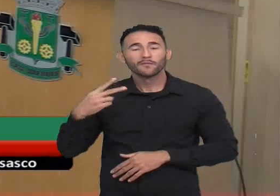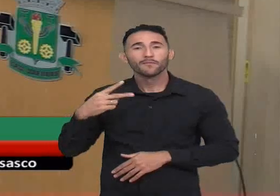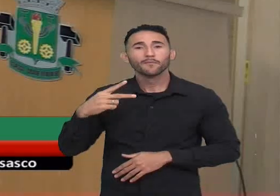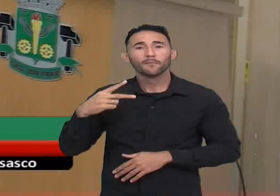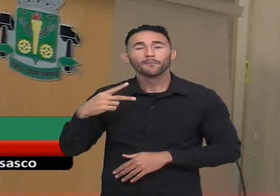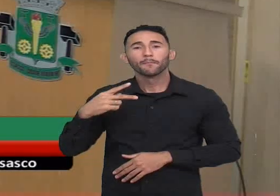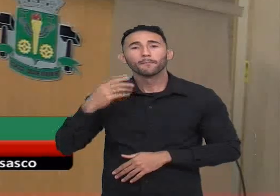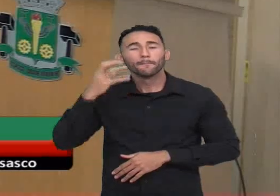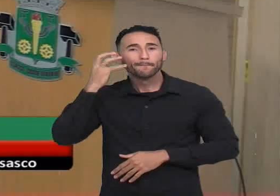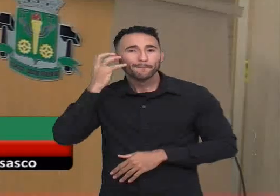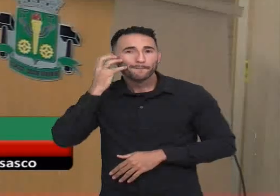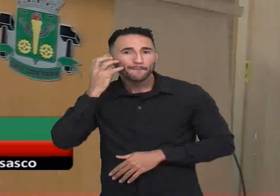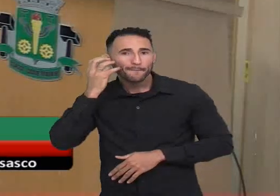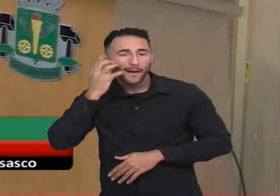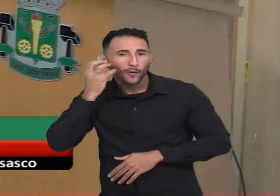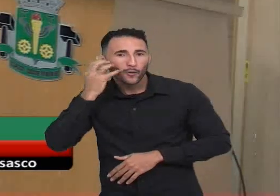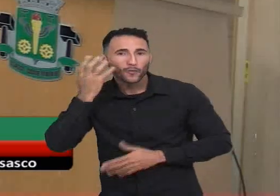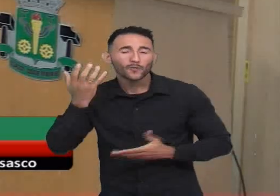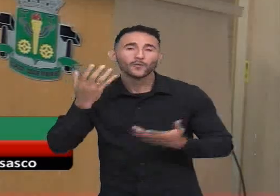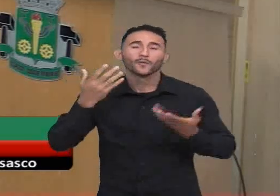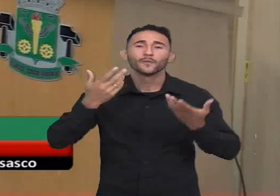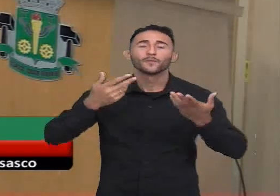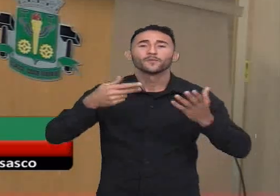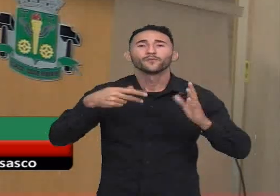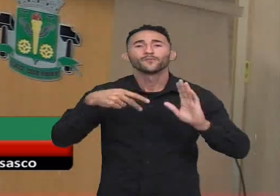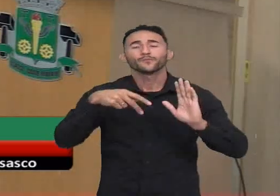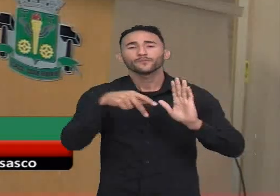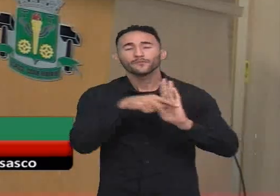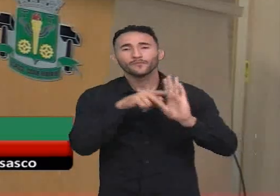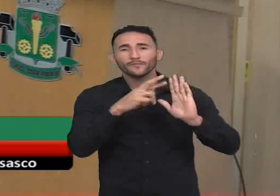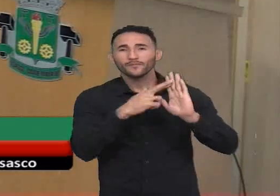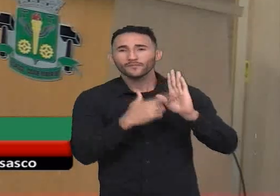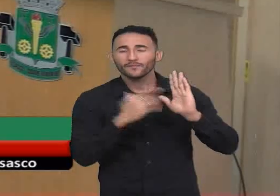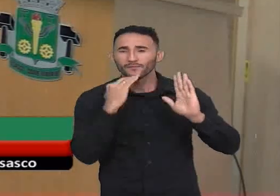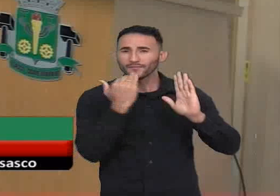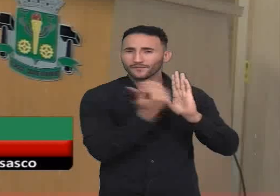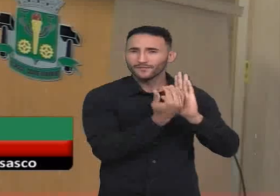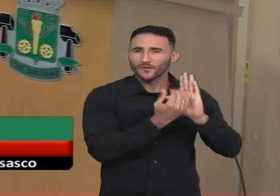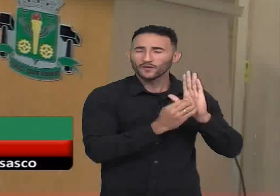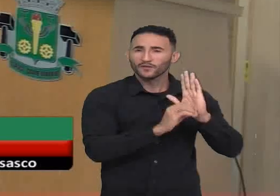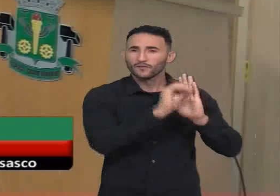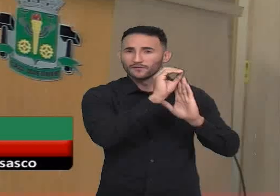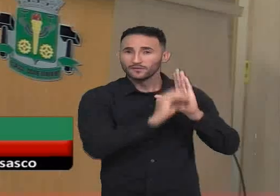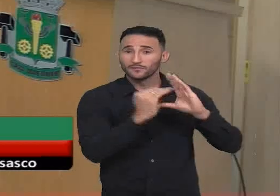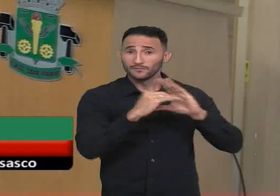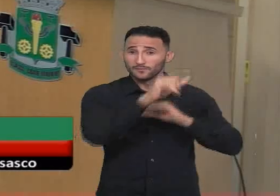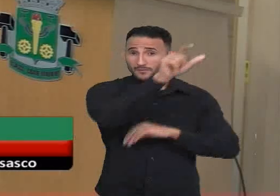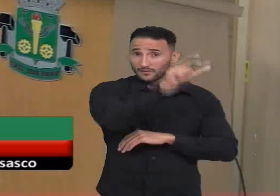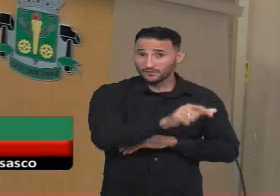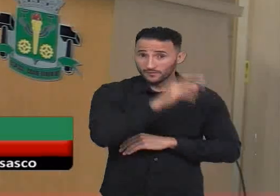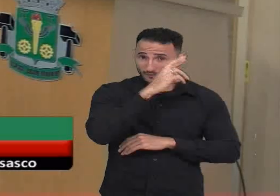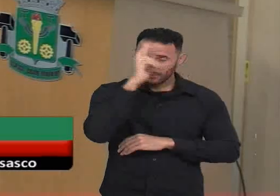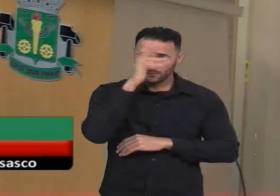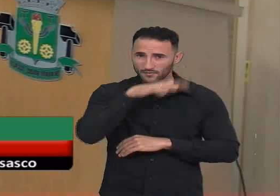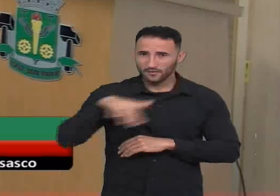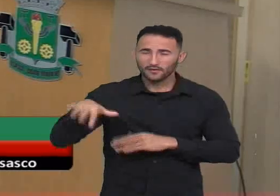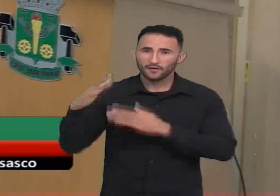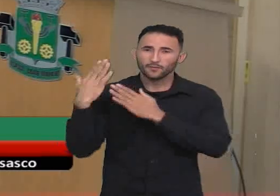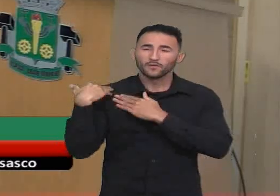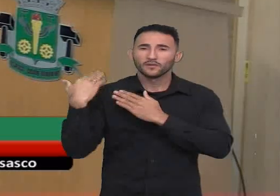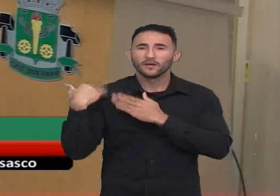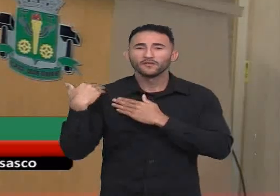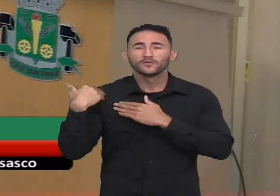mesa, observadas as formalidades regimentais, que seja enviado ofício ao senhor prefeito para que determine ao setor